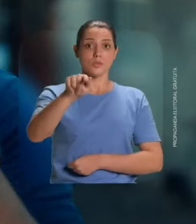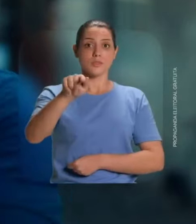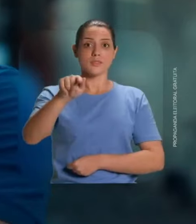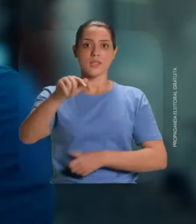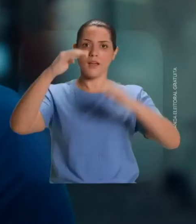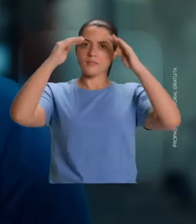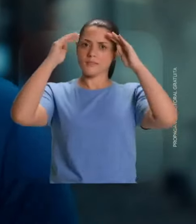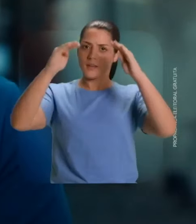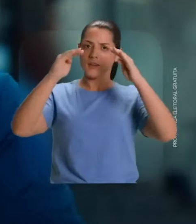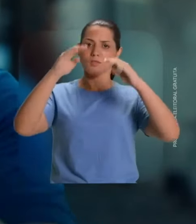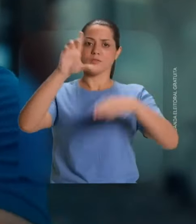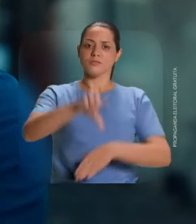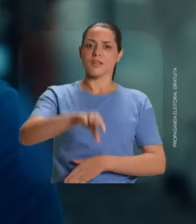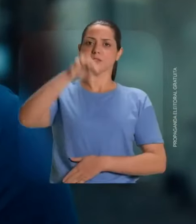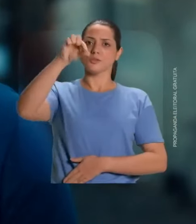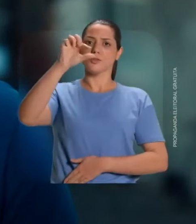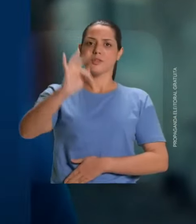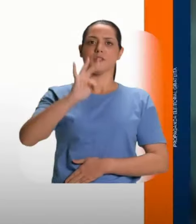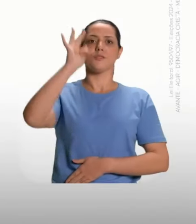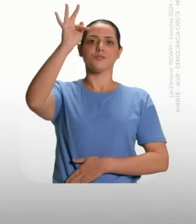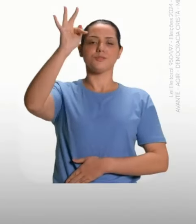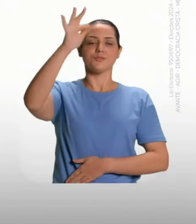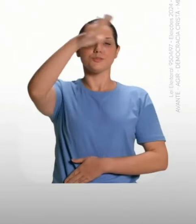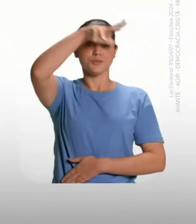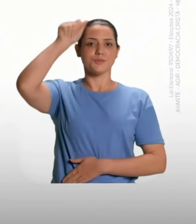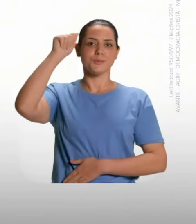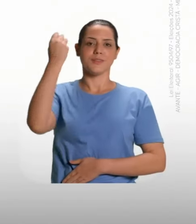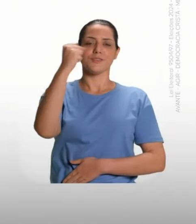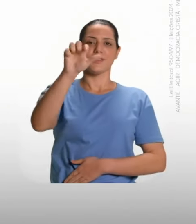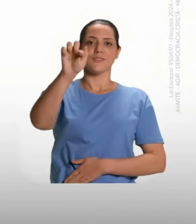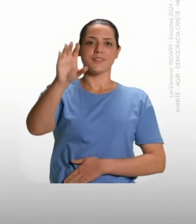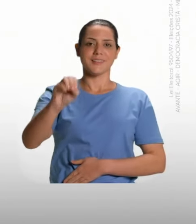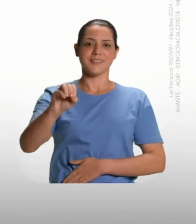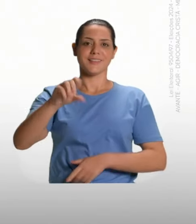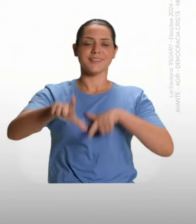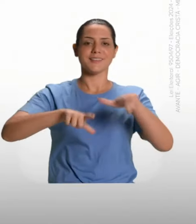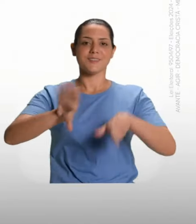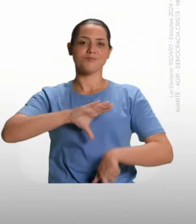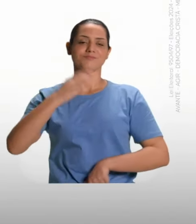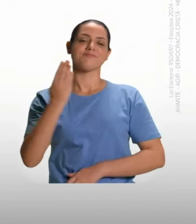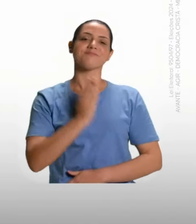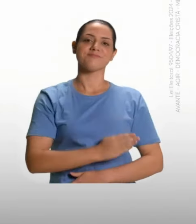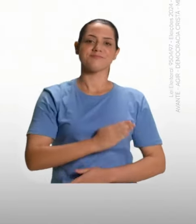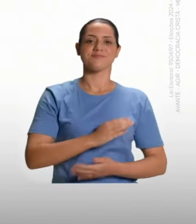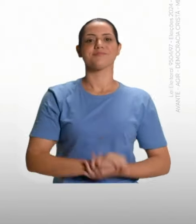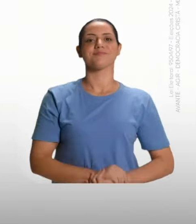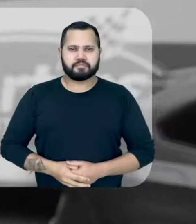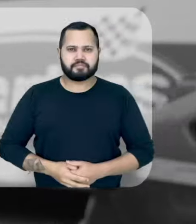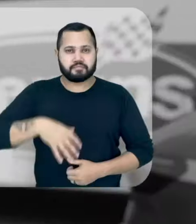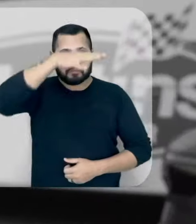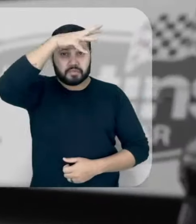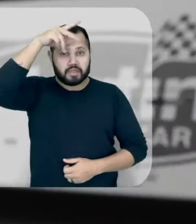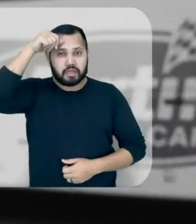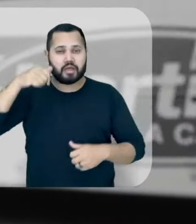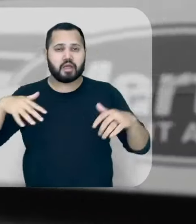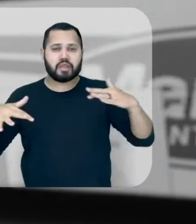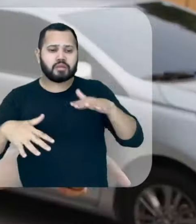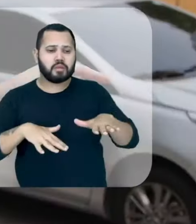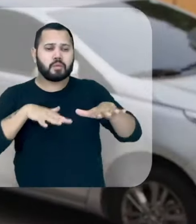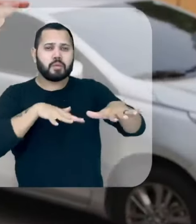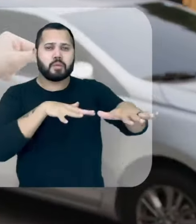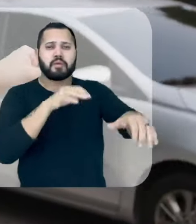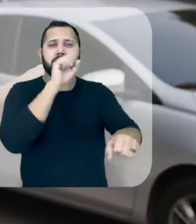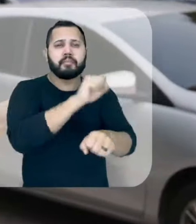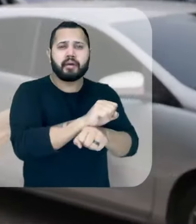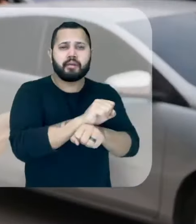ligado, porque é você quem vai decidir o futuro de Manaus. Davi 70. Trabalho, coragem e coração. O trânsito de Manaus parou,